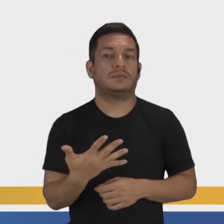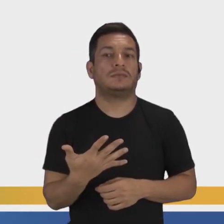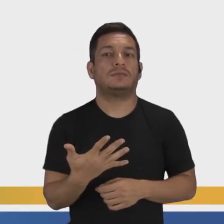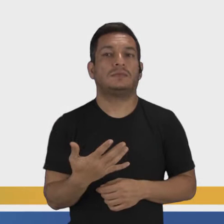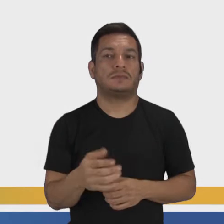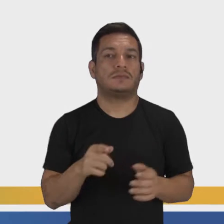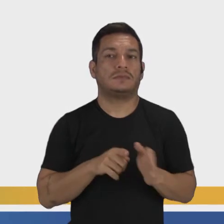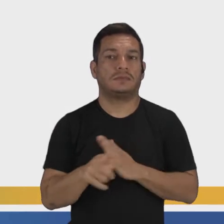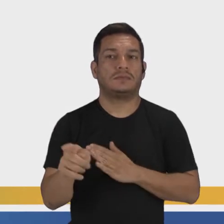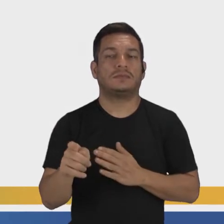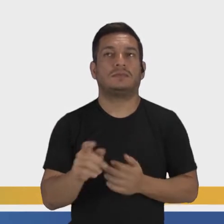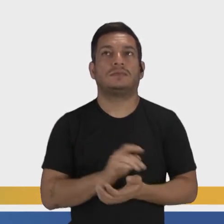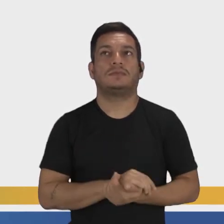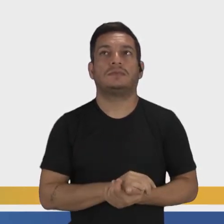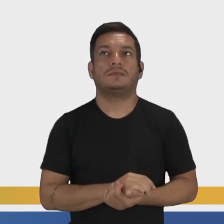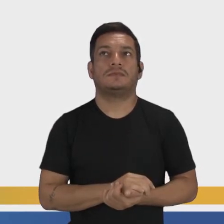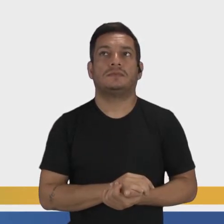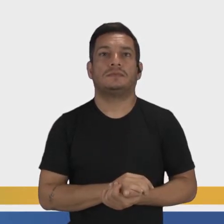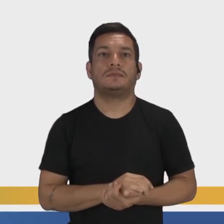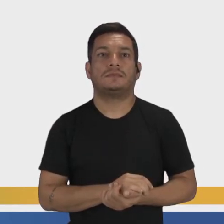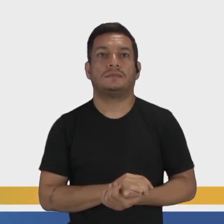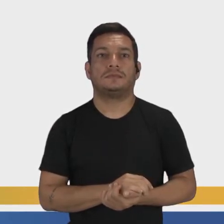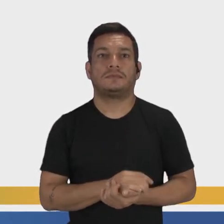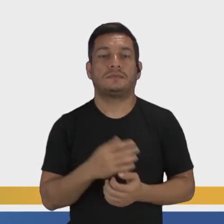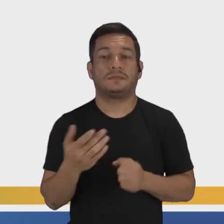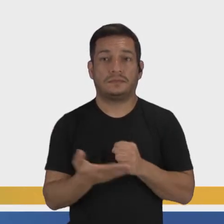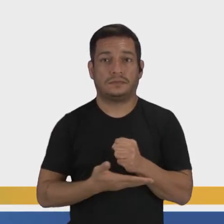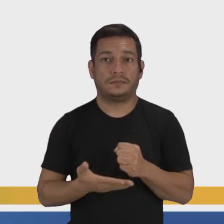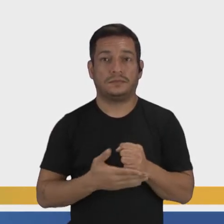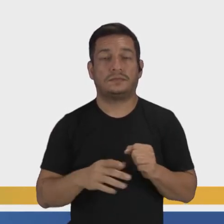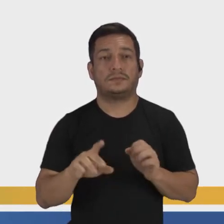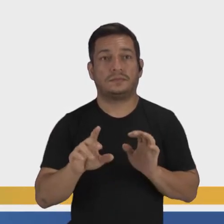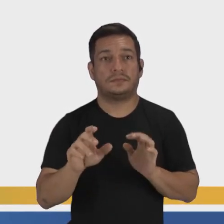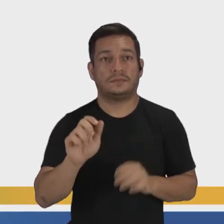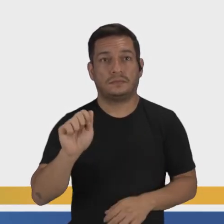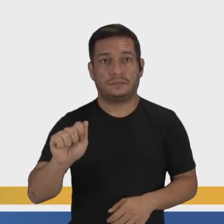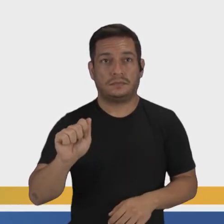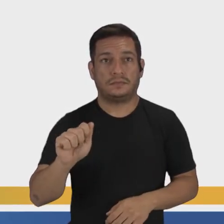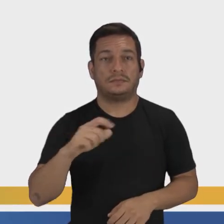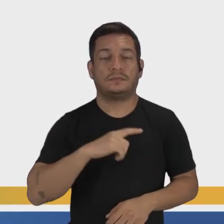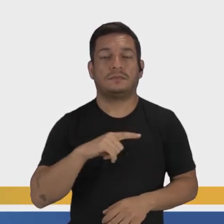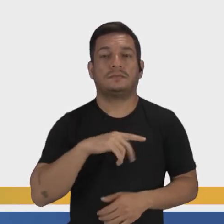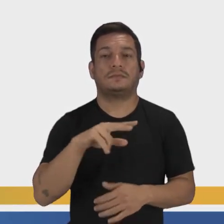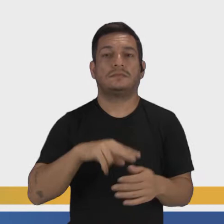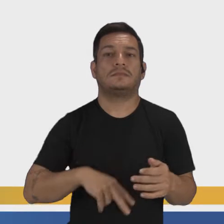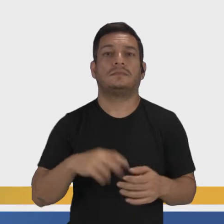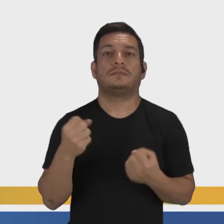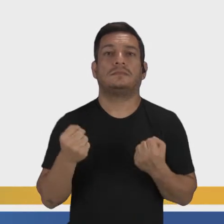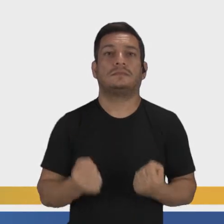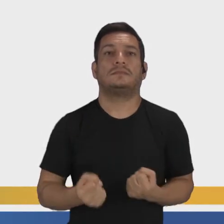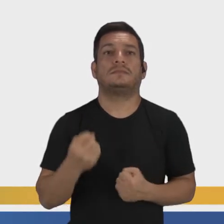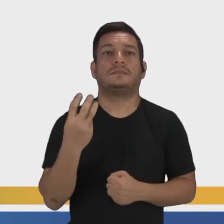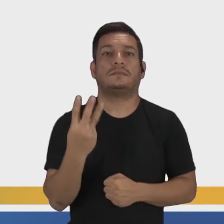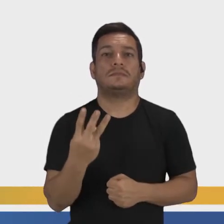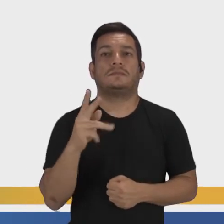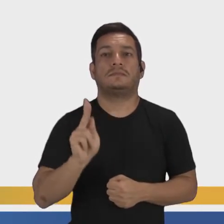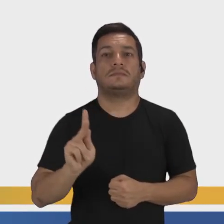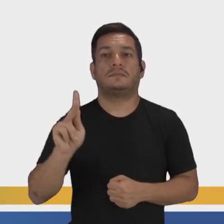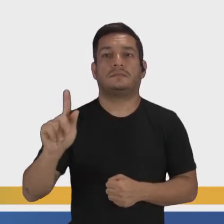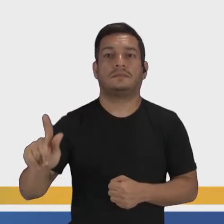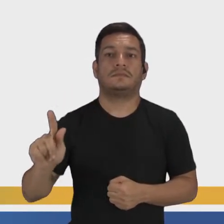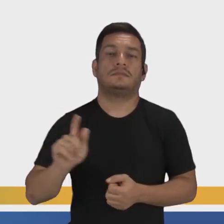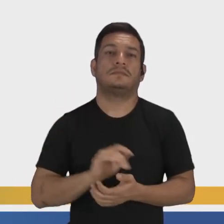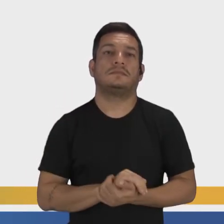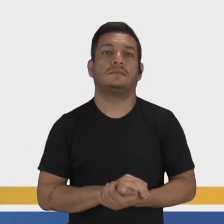dessa questão do comerciante? De acordo com a letra A, eu teria uma leitura na balança registrada de 3